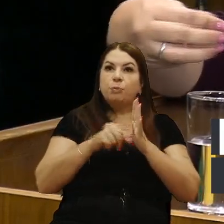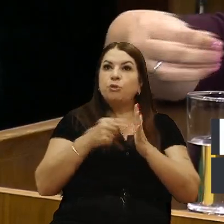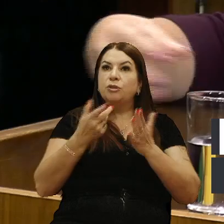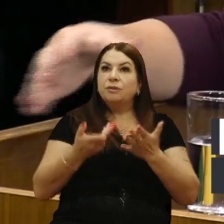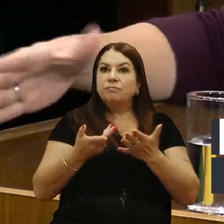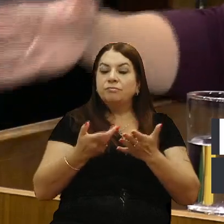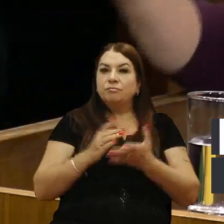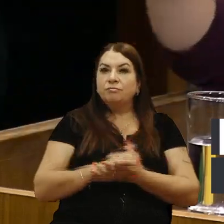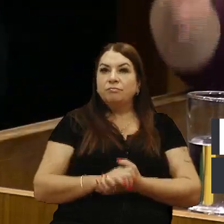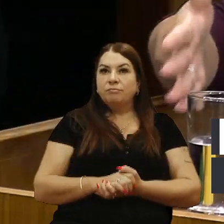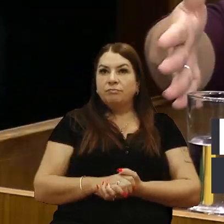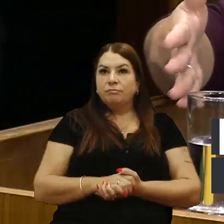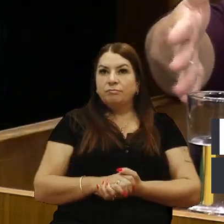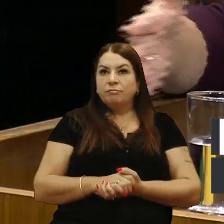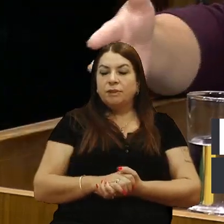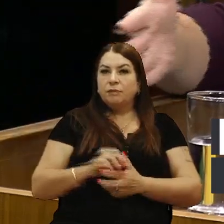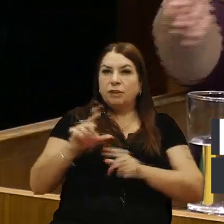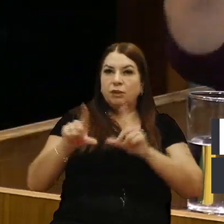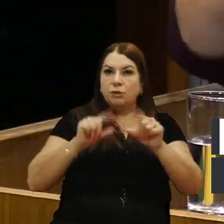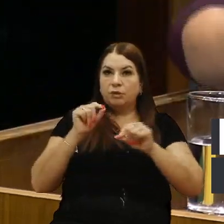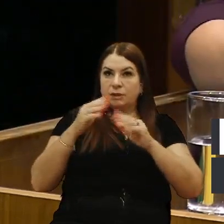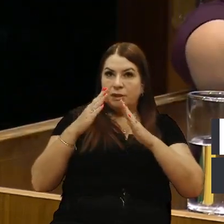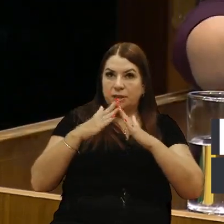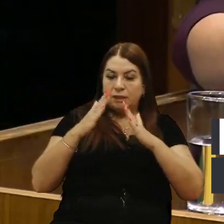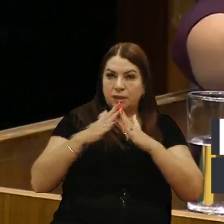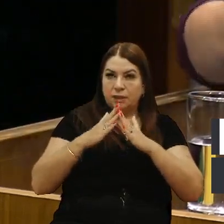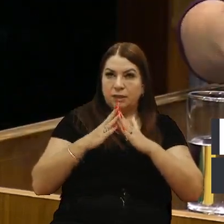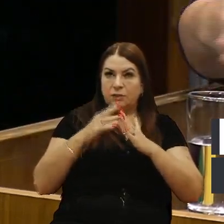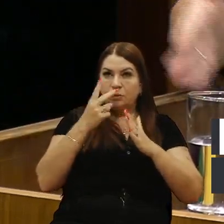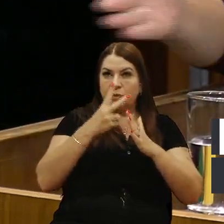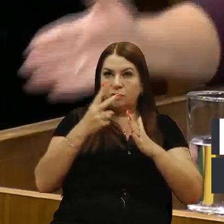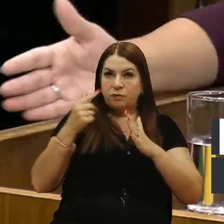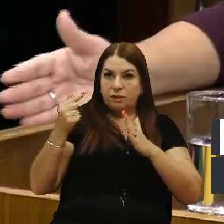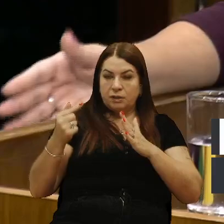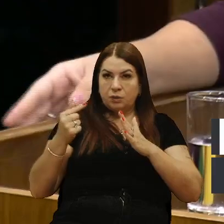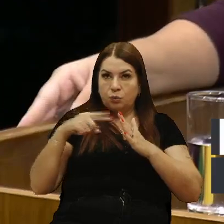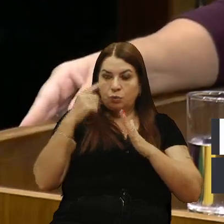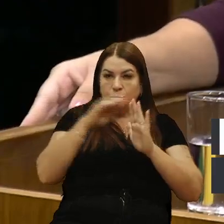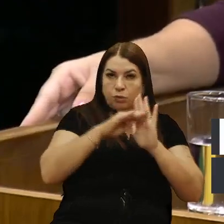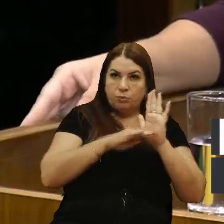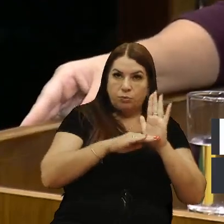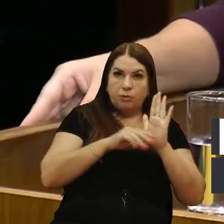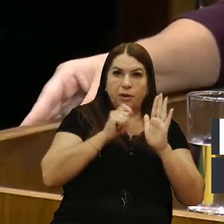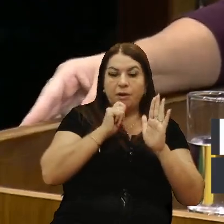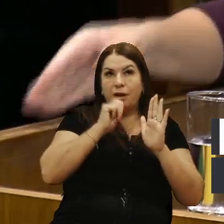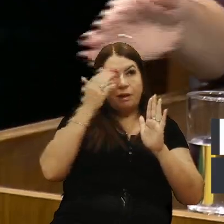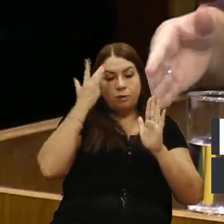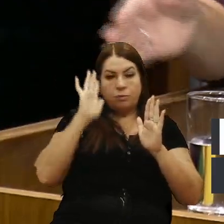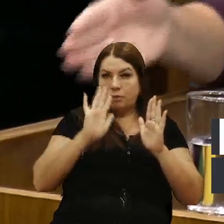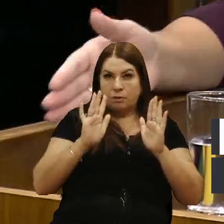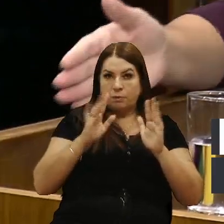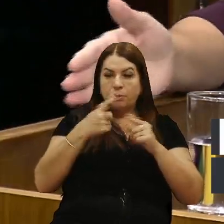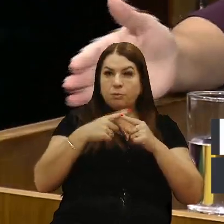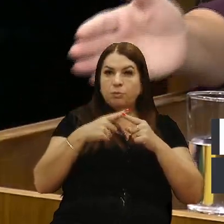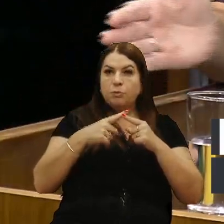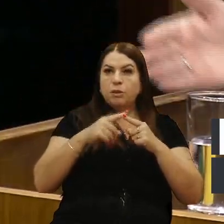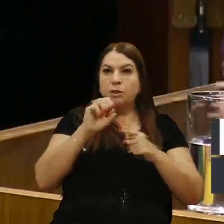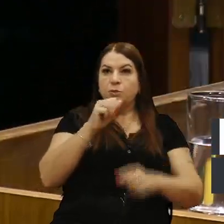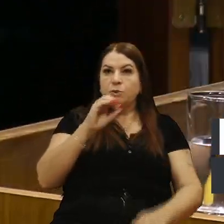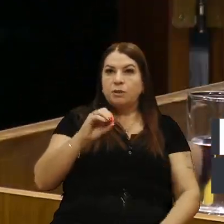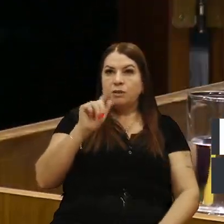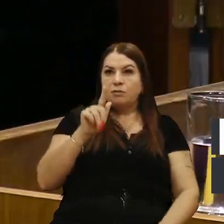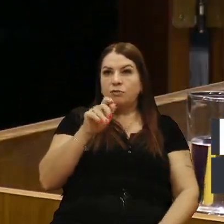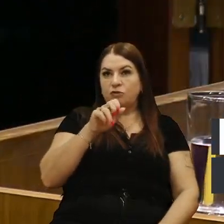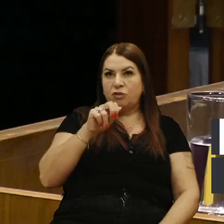disso, foi selecionado as casas 227, dos outros programas a gente ainda não sabe, porque o São Genaro, que